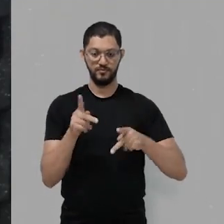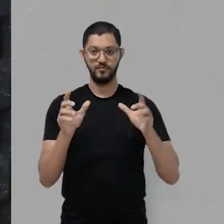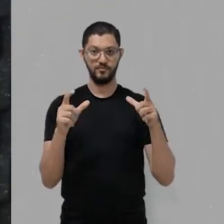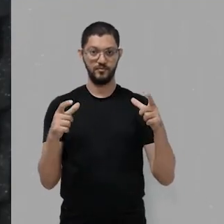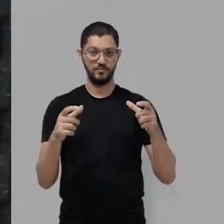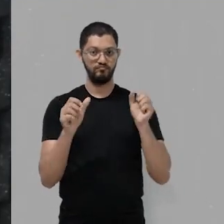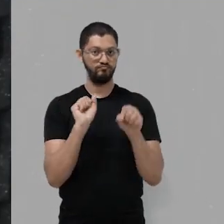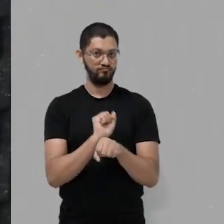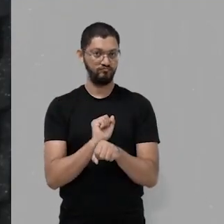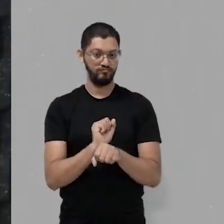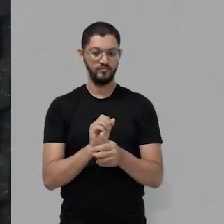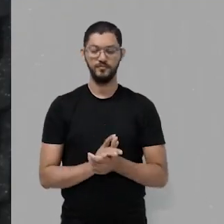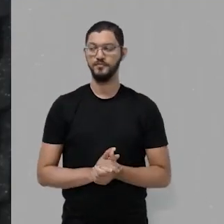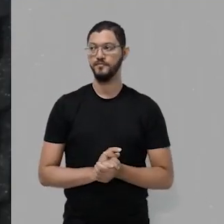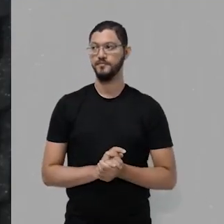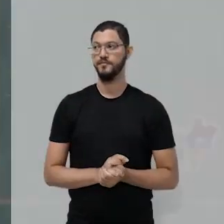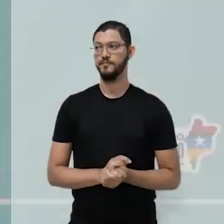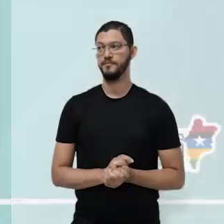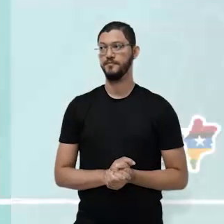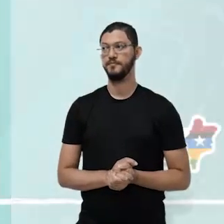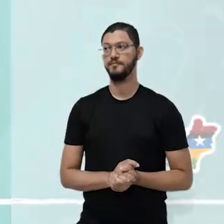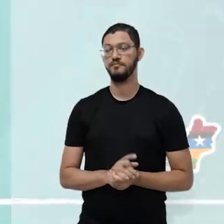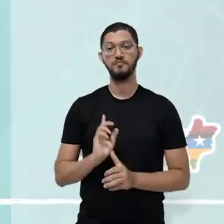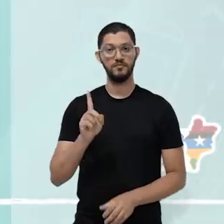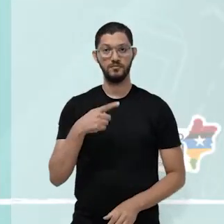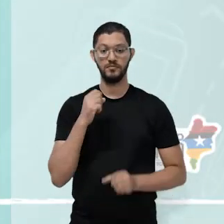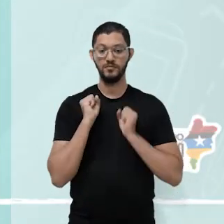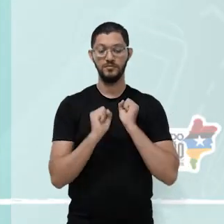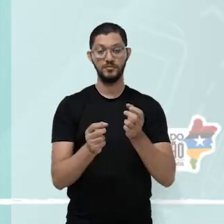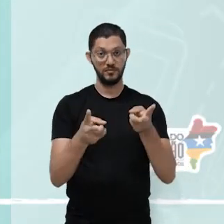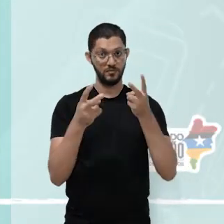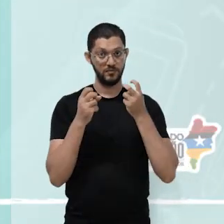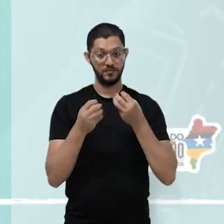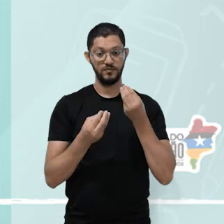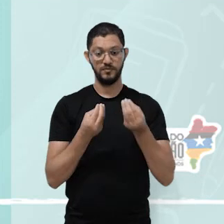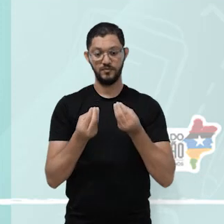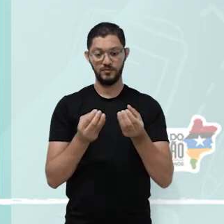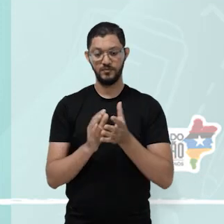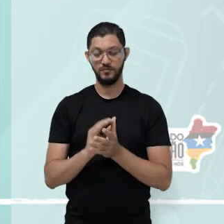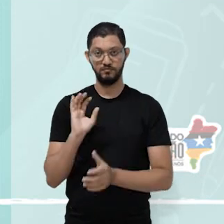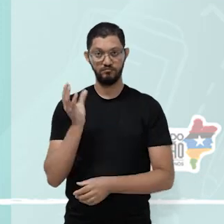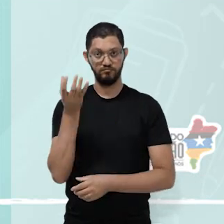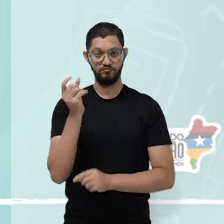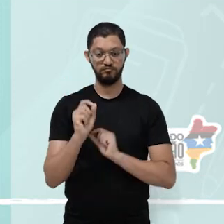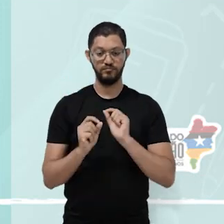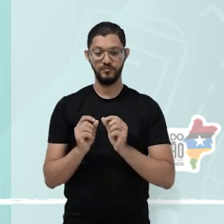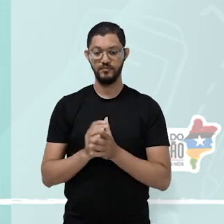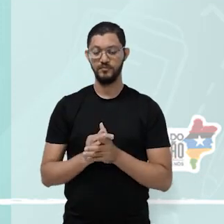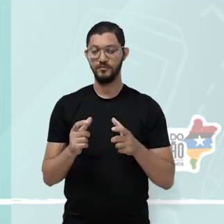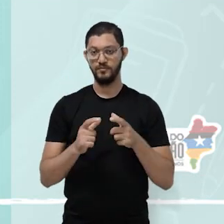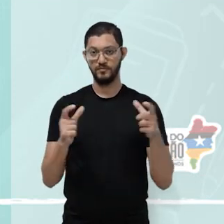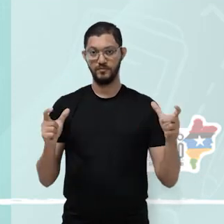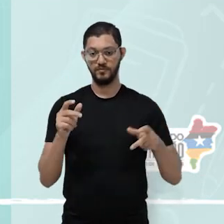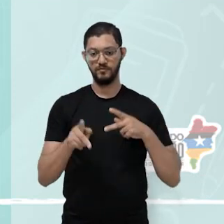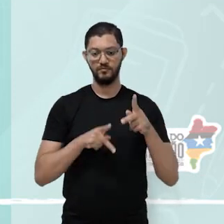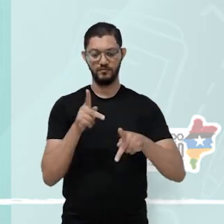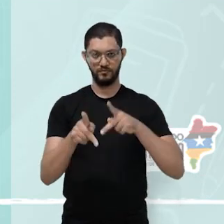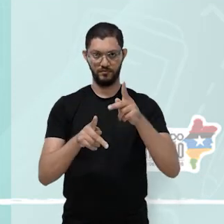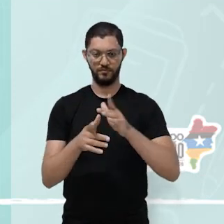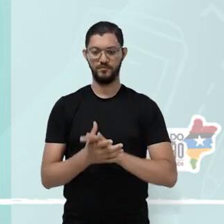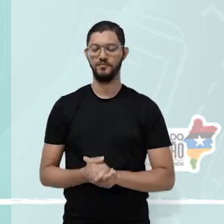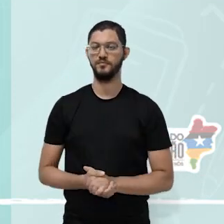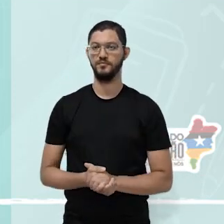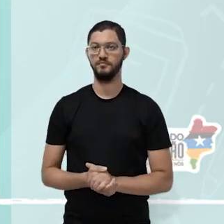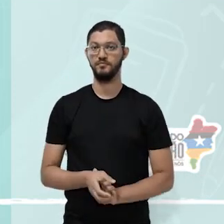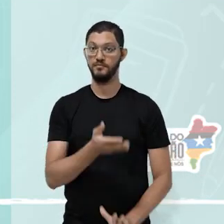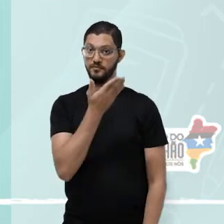ok? E nós podemos perceber a seguinte situação no crescimento das